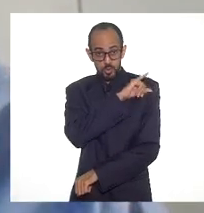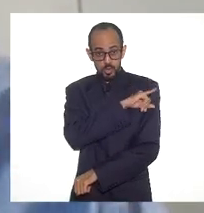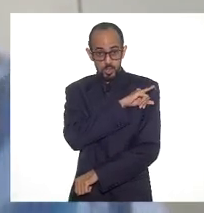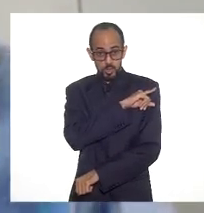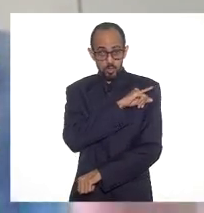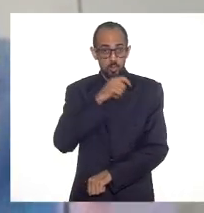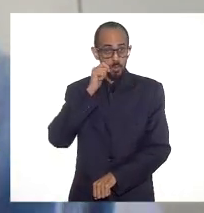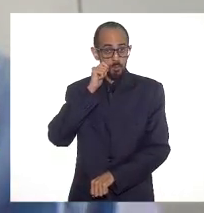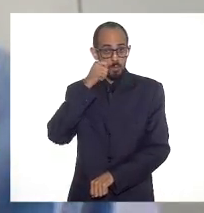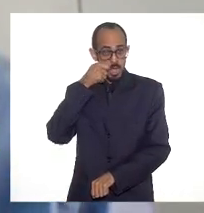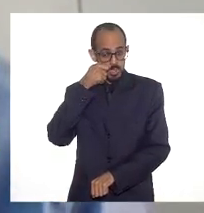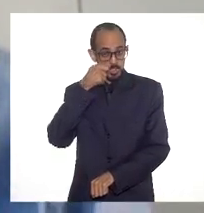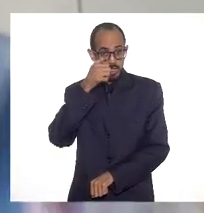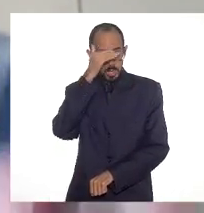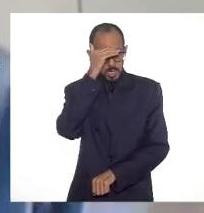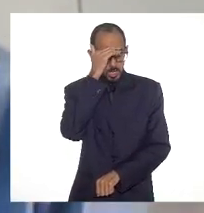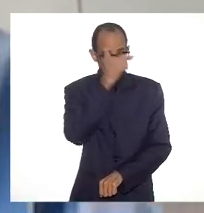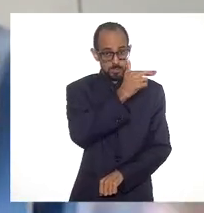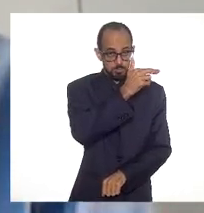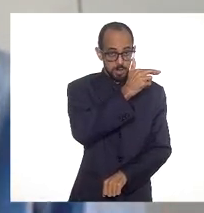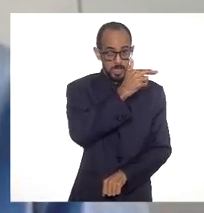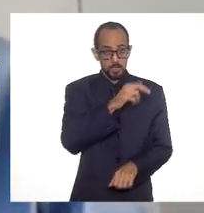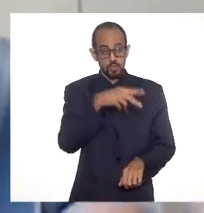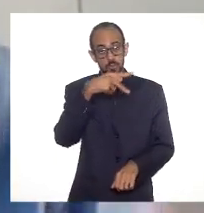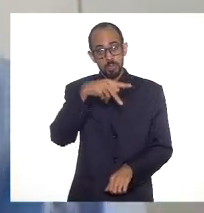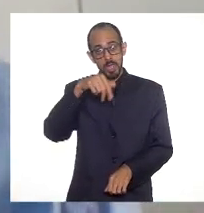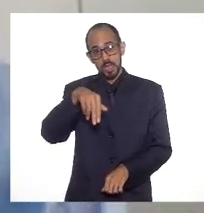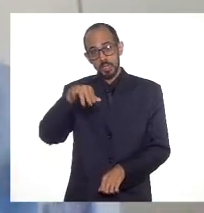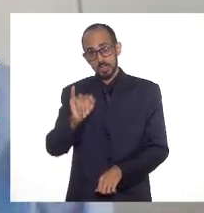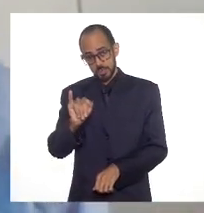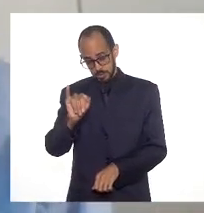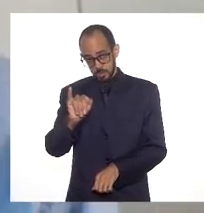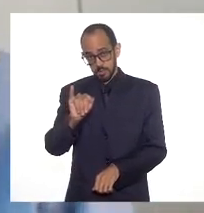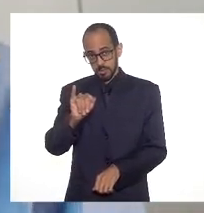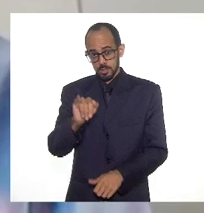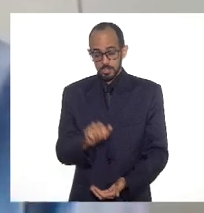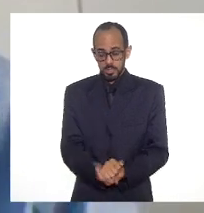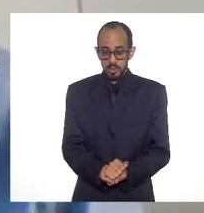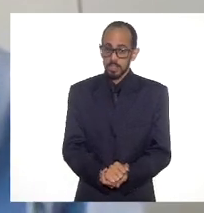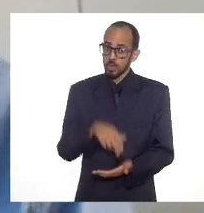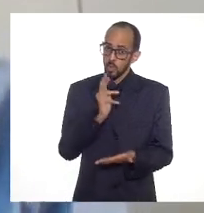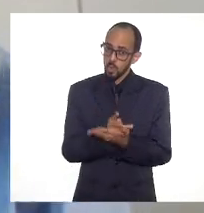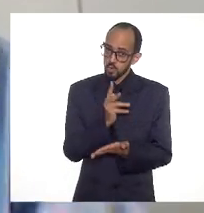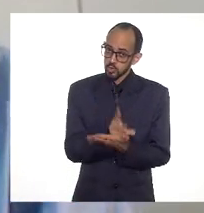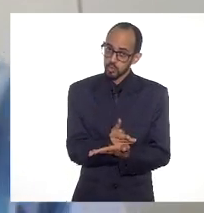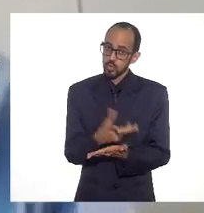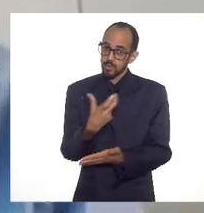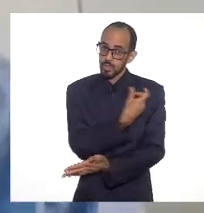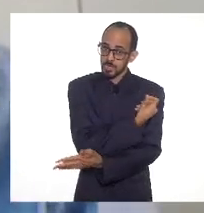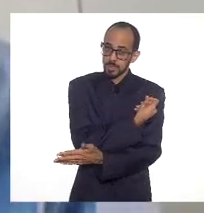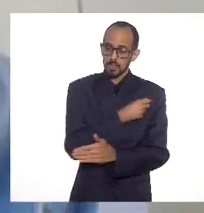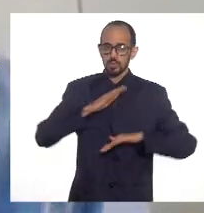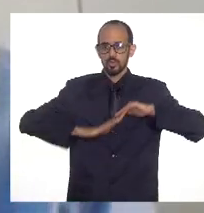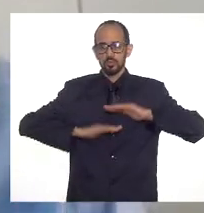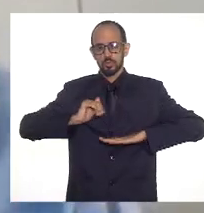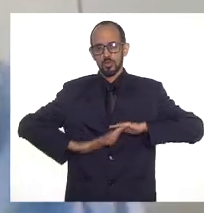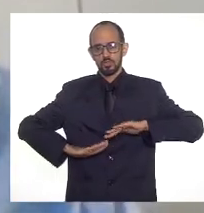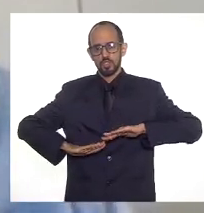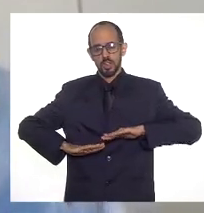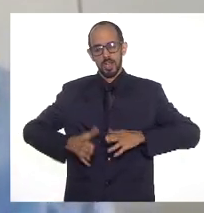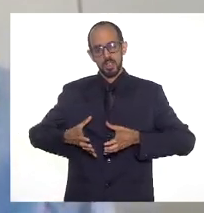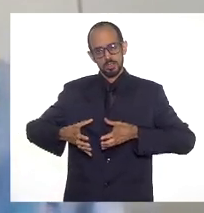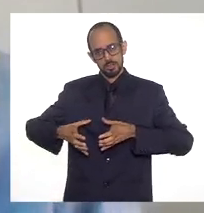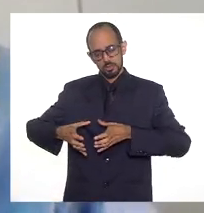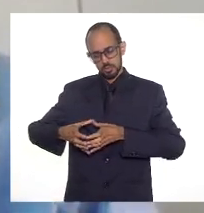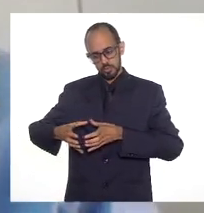Paes, respeite o Plano Nacional de Imunização e continue vacinando os grupos